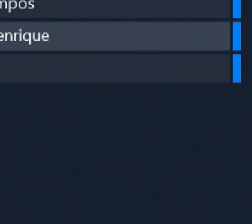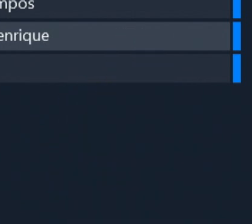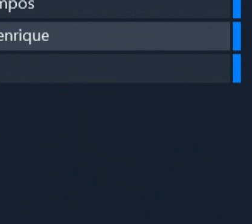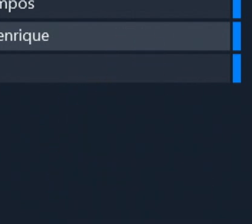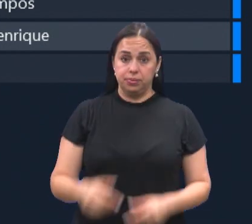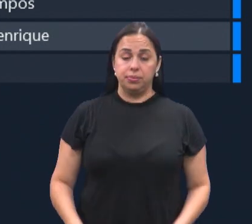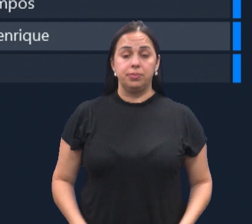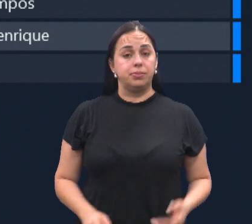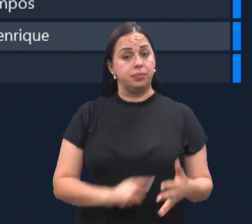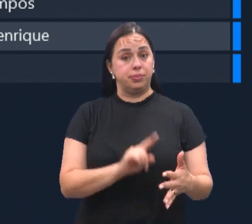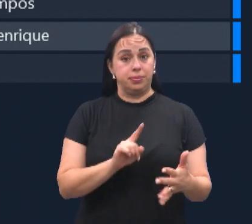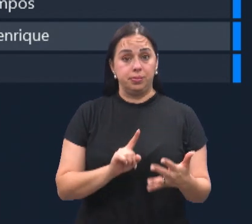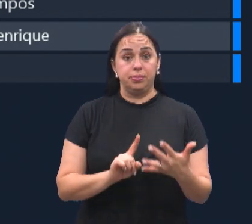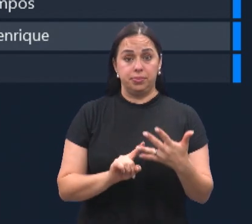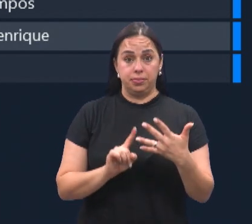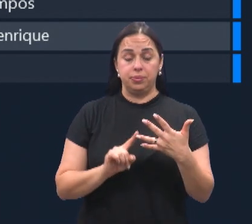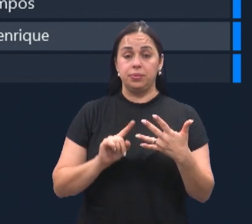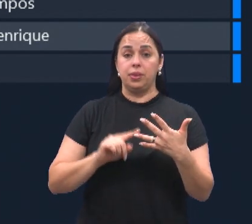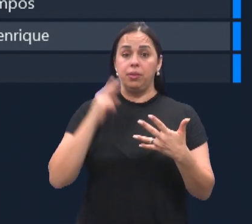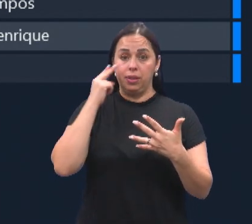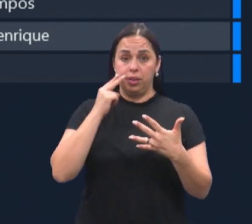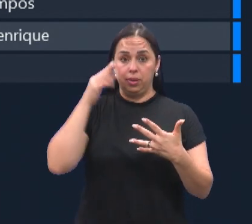e vereador Sena.